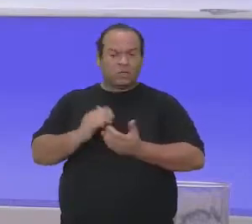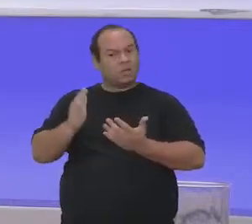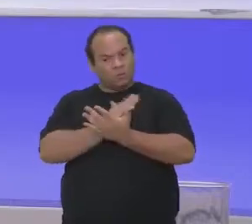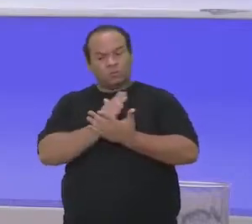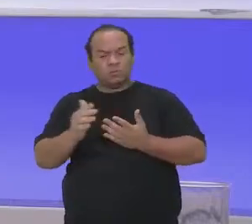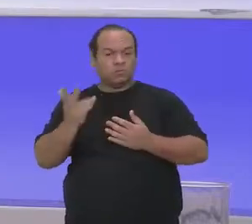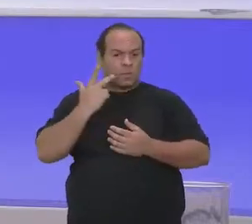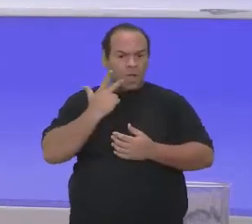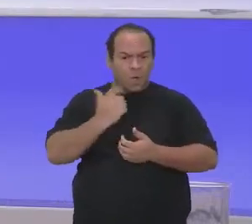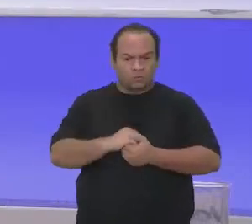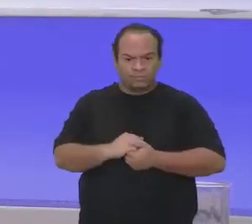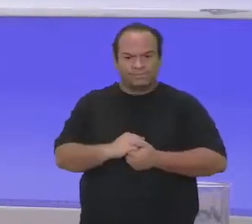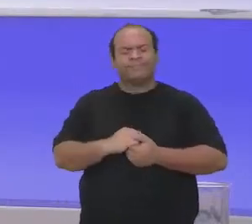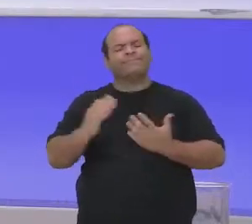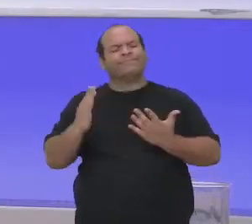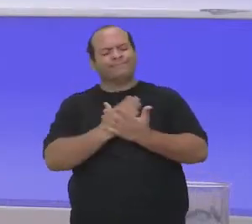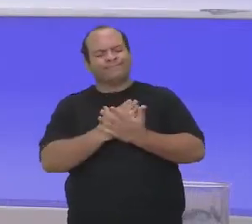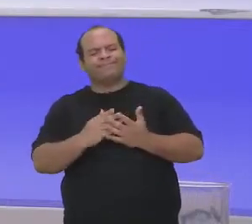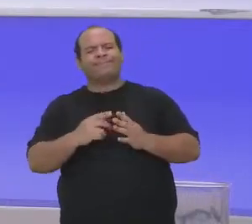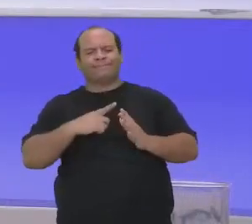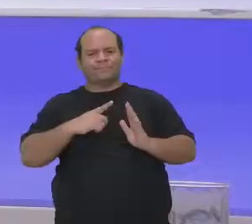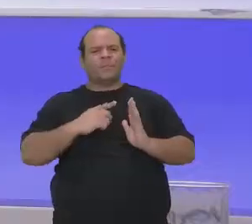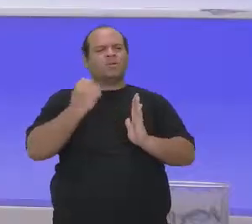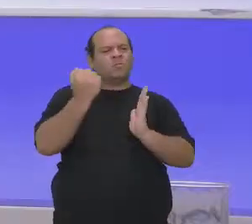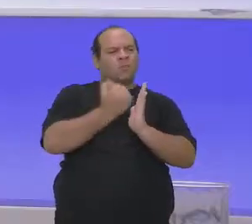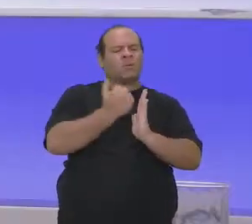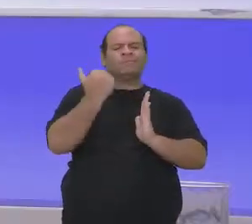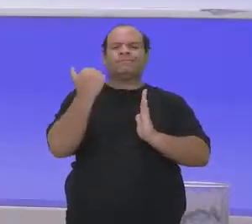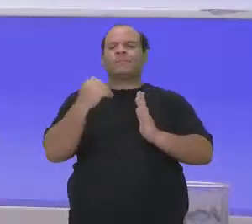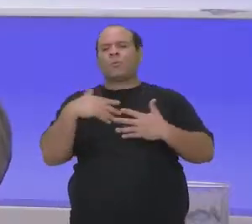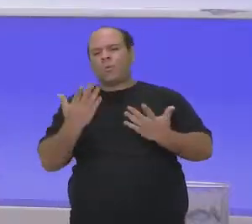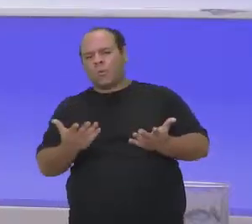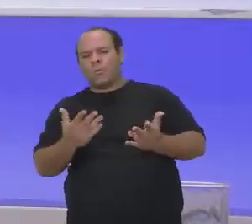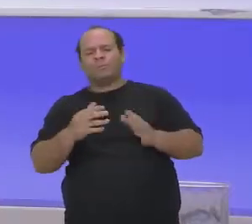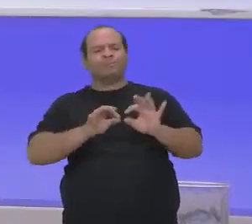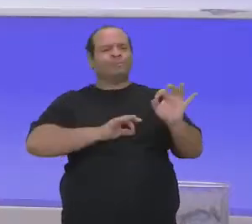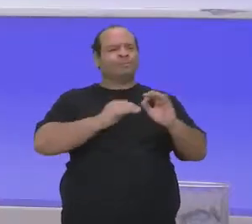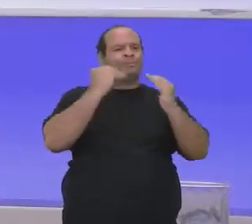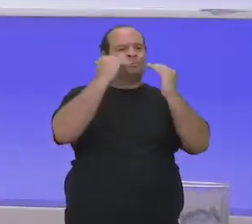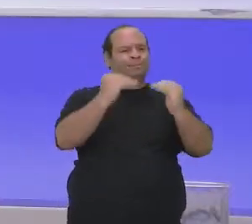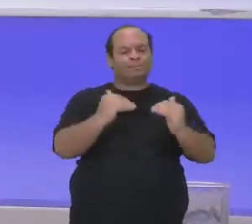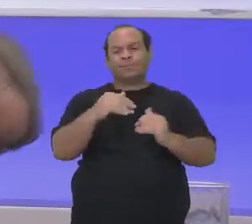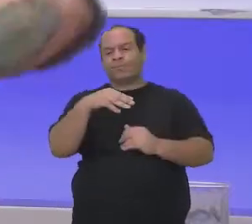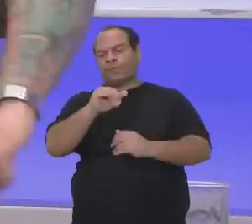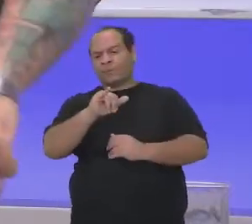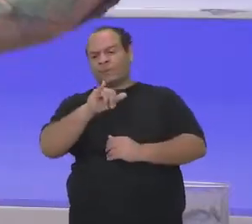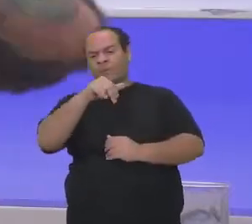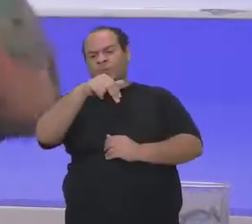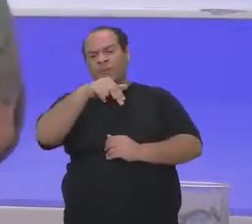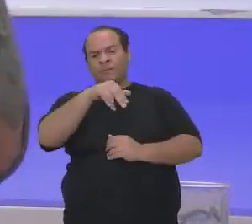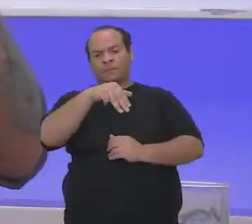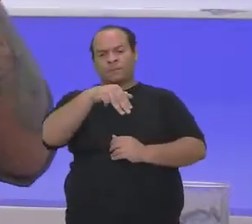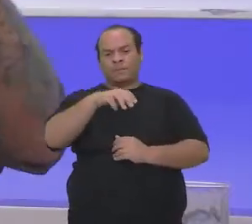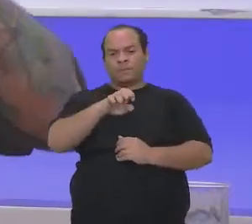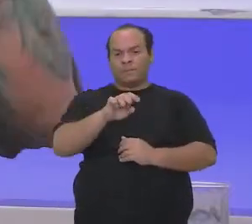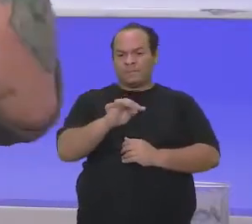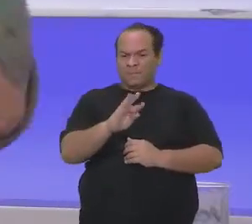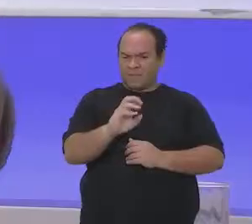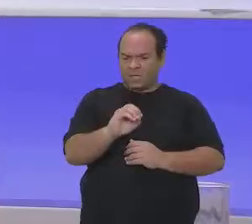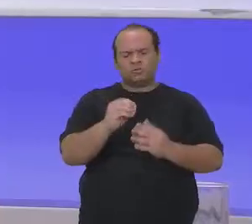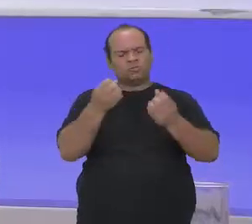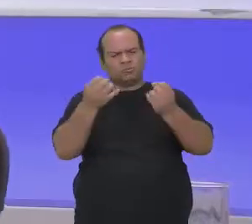de Conservação de Energia, ela vai mostrar o consumo, a marca, os registros no Inmetro. Então, assim, trazer isso em sala de